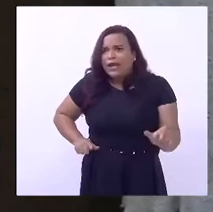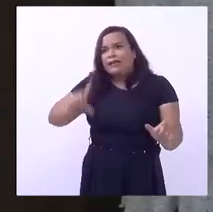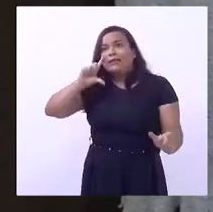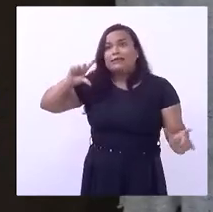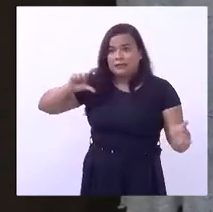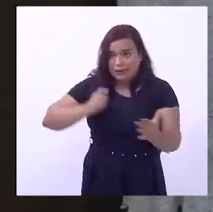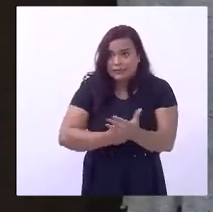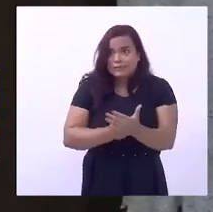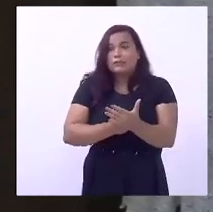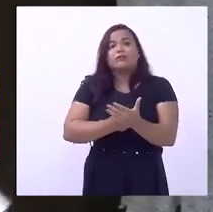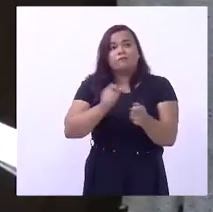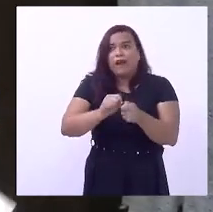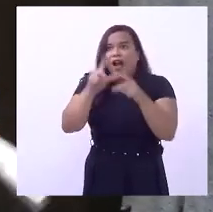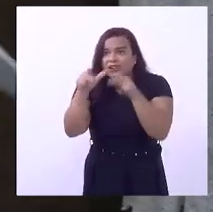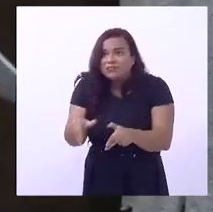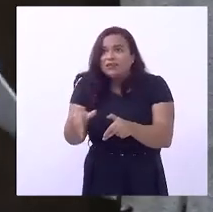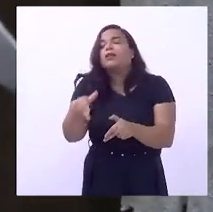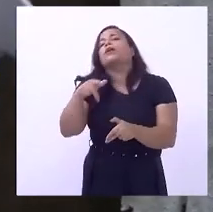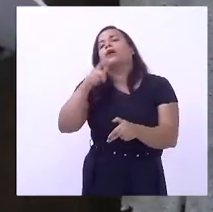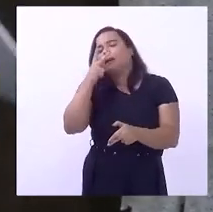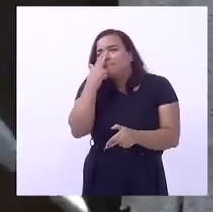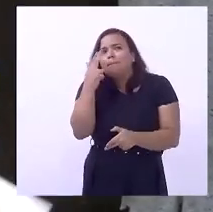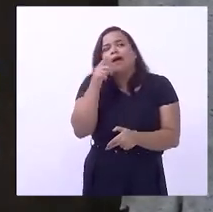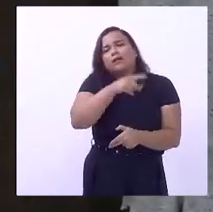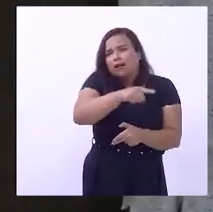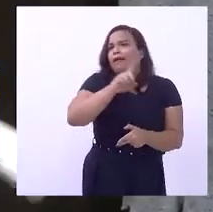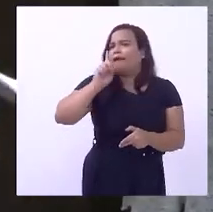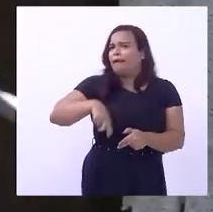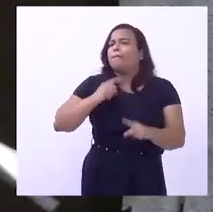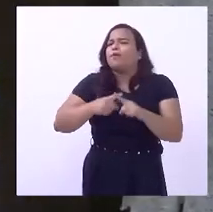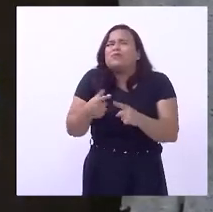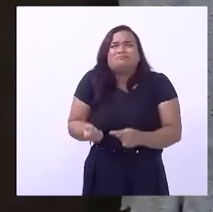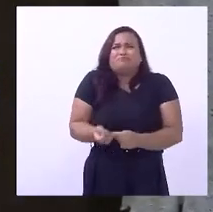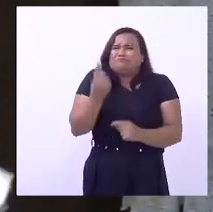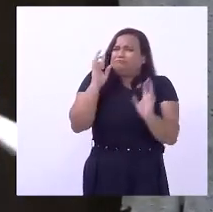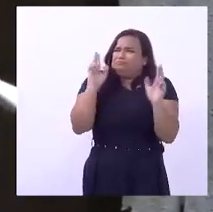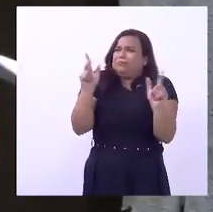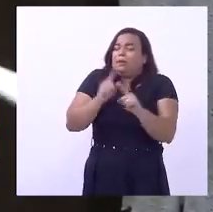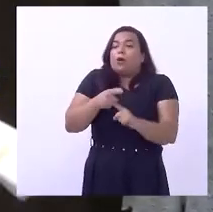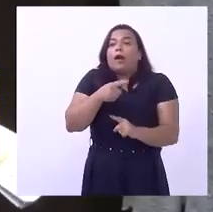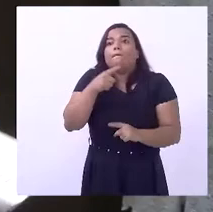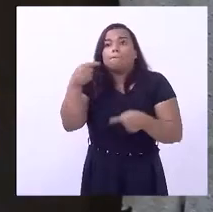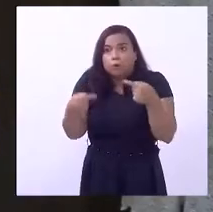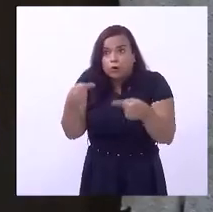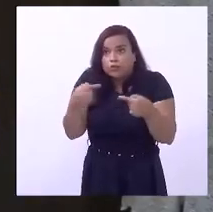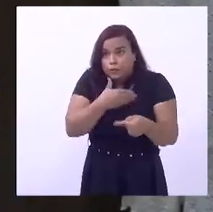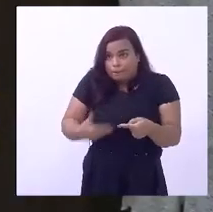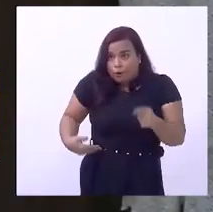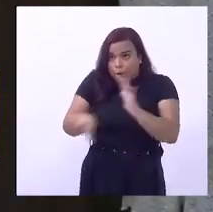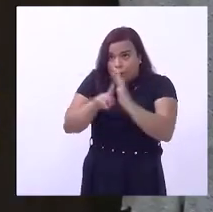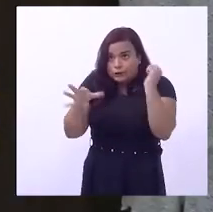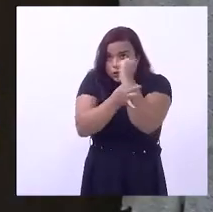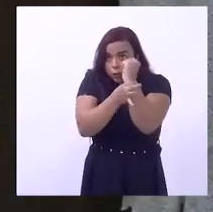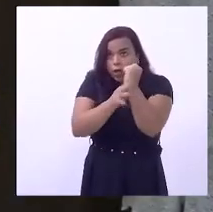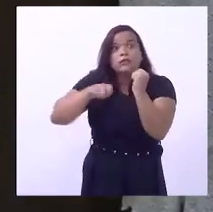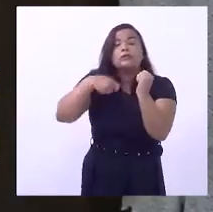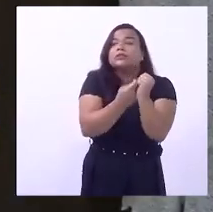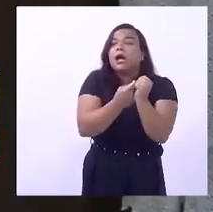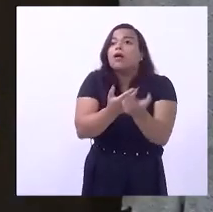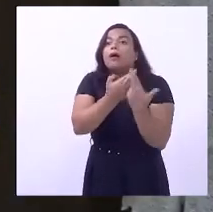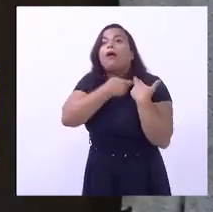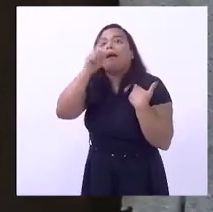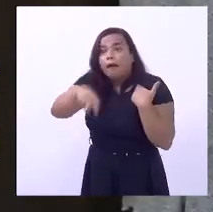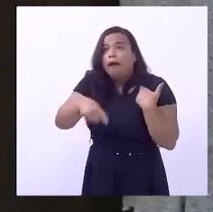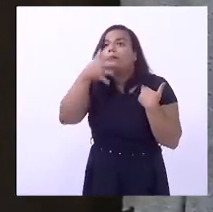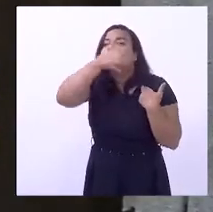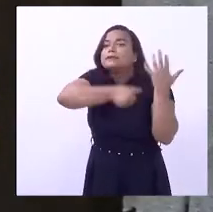isso muito me estranha, porque a política pública de segurança deveria salvar vidas e não compartilhar